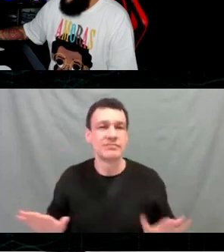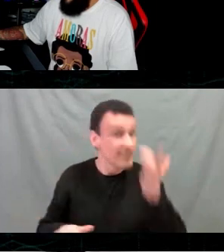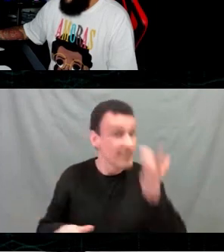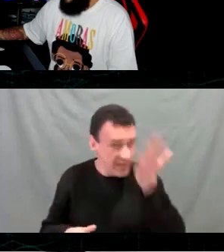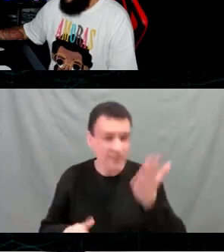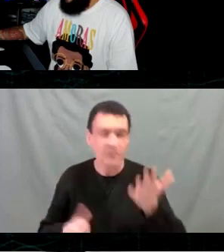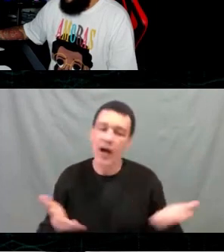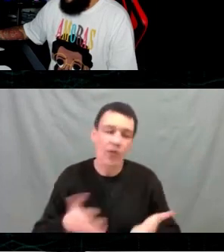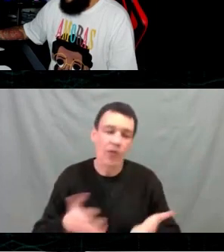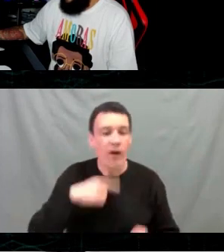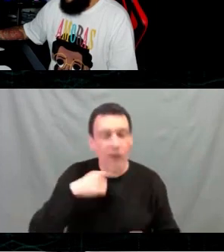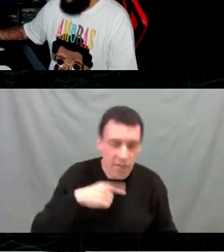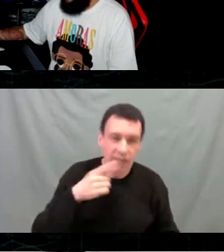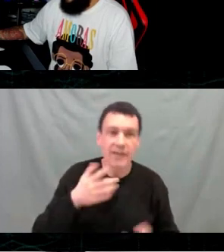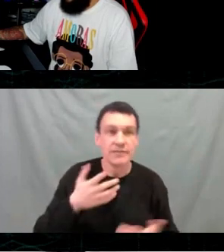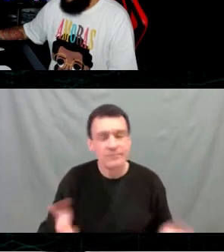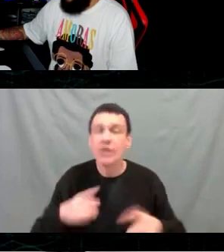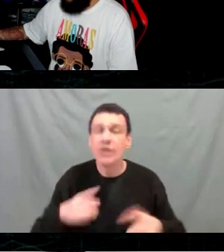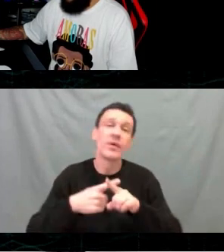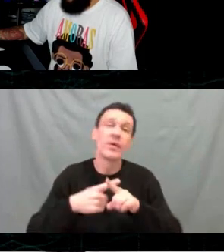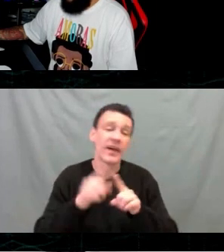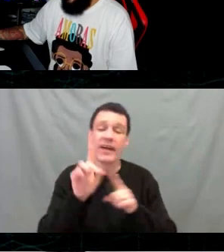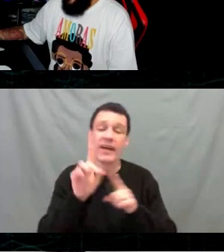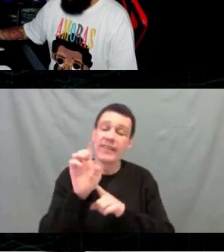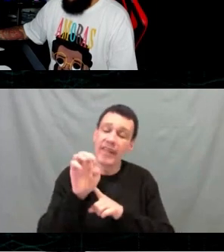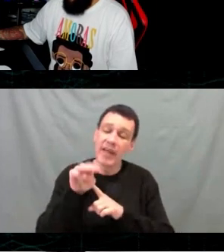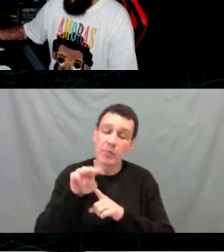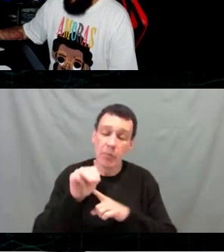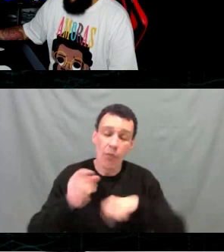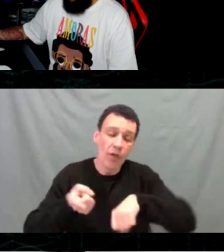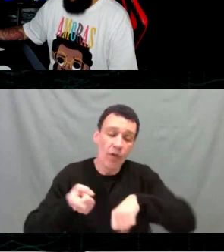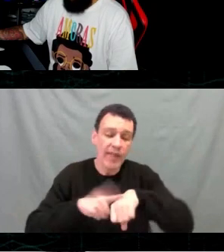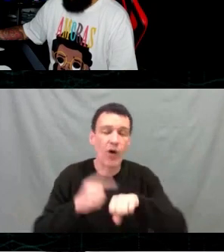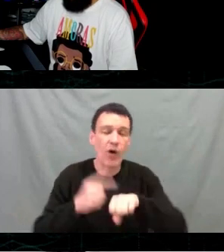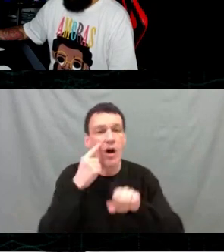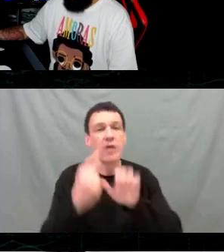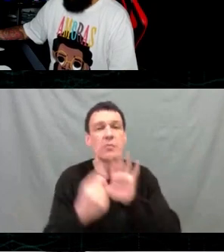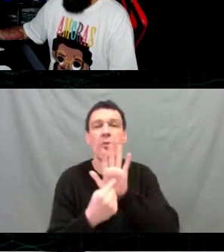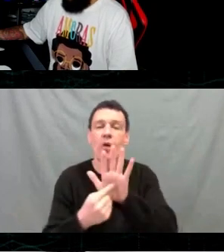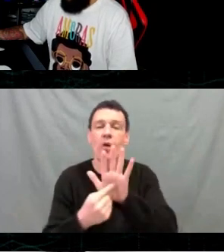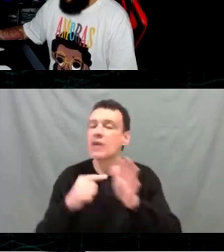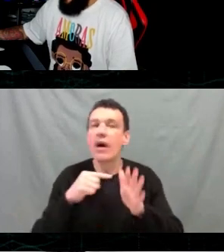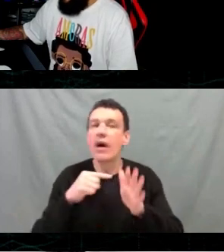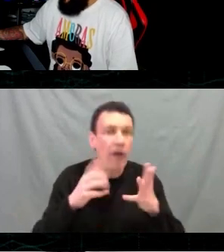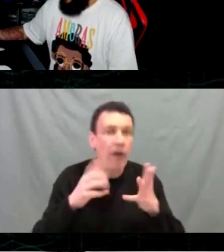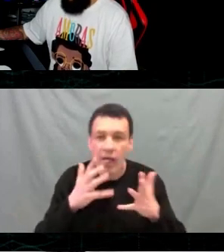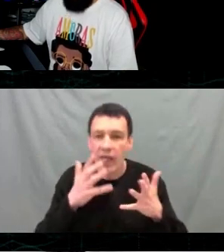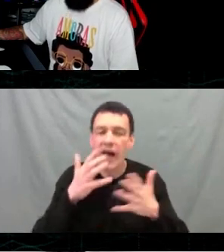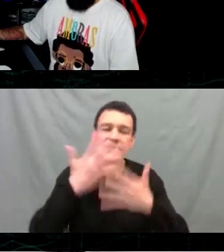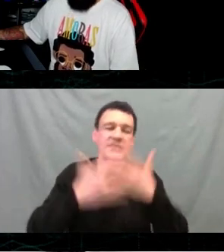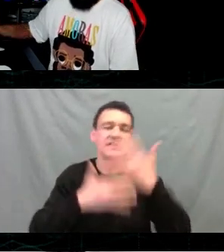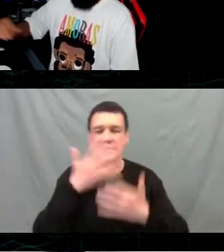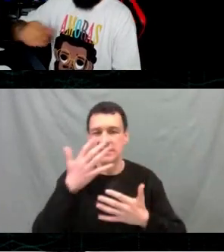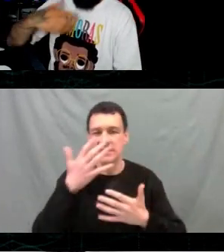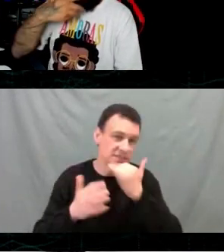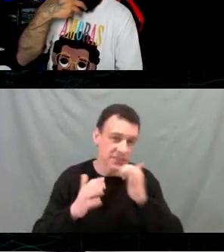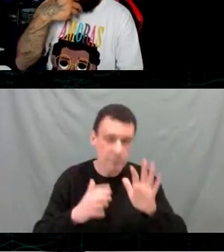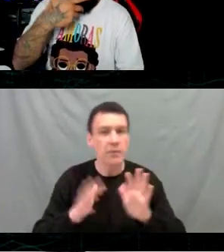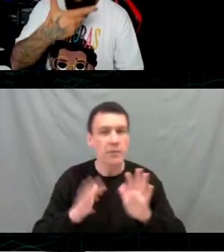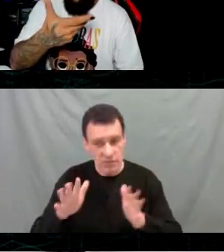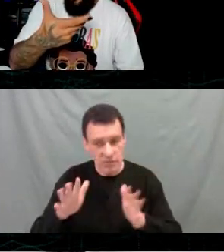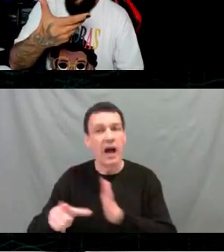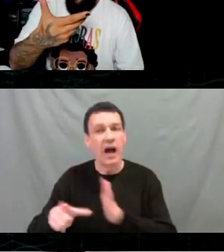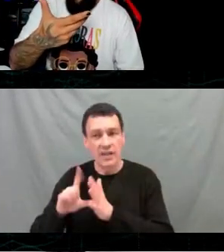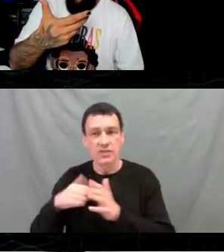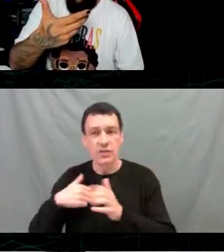que você não faz um demo nem sempre funciona né né mas funcionou funcionou tranquilo e o mais